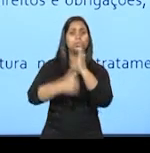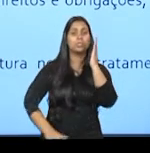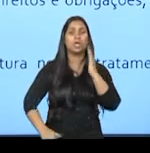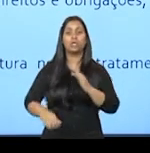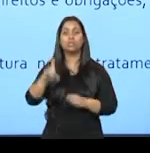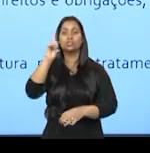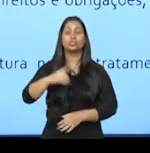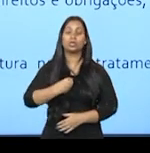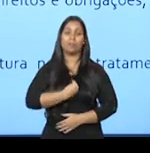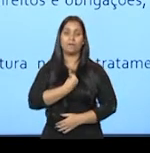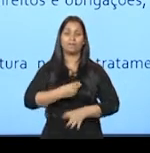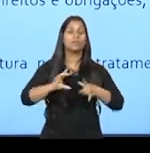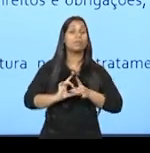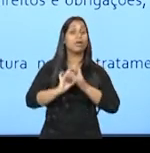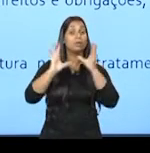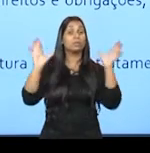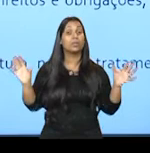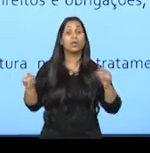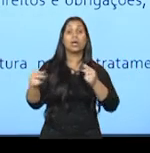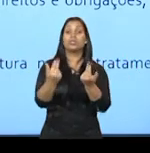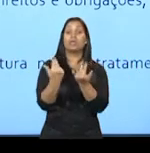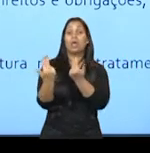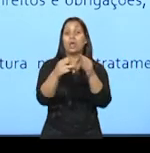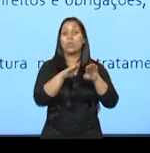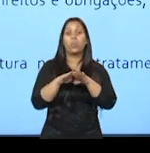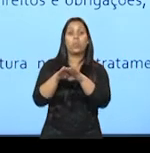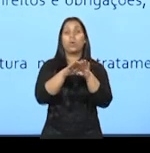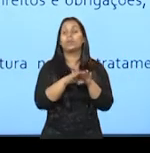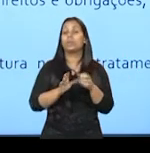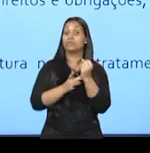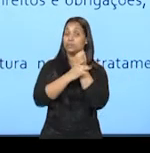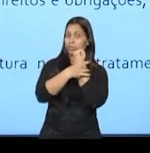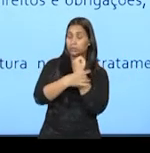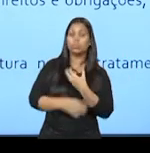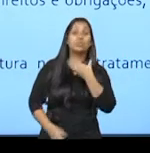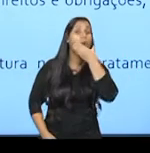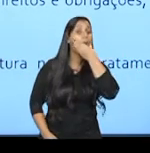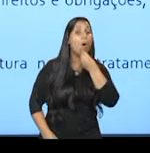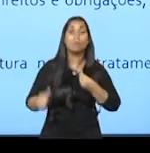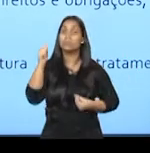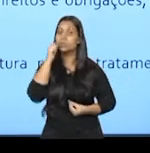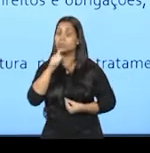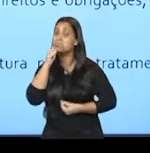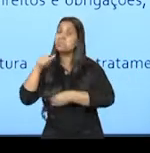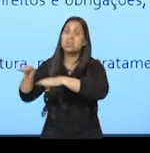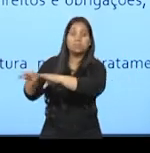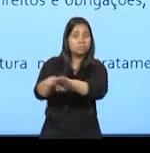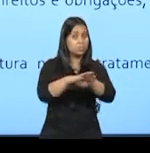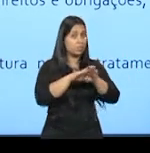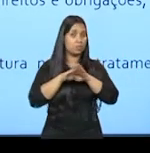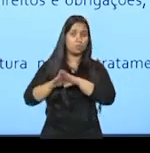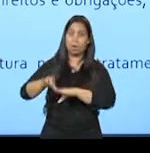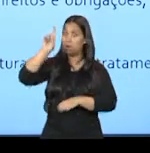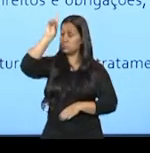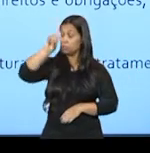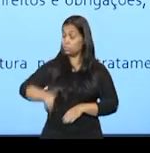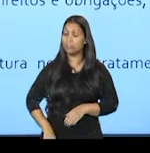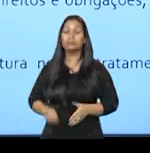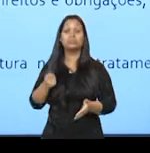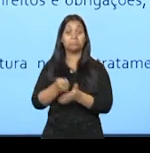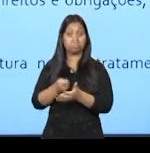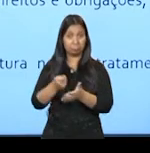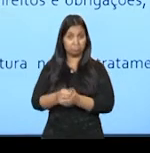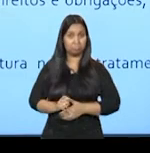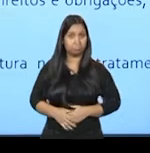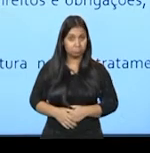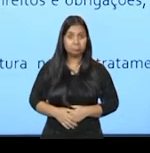à vida, à liberdade, à igualdade, à segurança. Homens e mulheres são iguais em direitos e